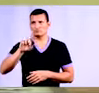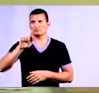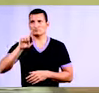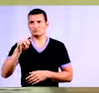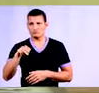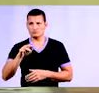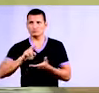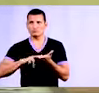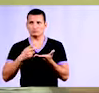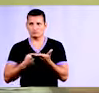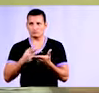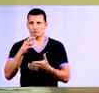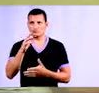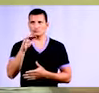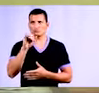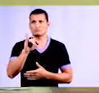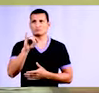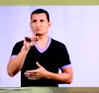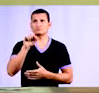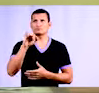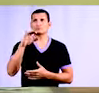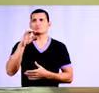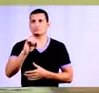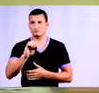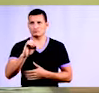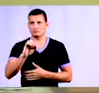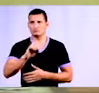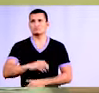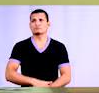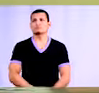traduz isso para o endereço físico, onde o processo vai fisicamente